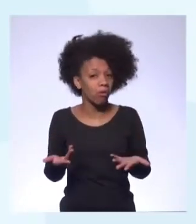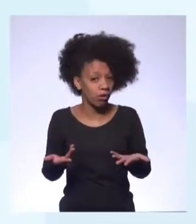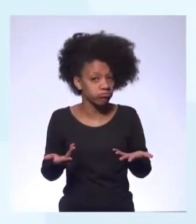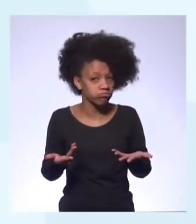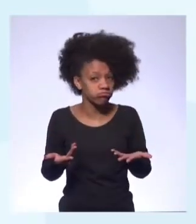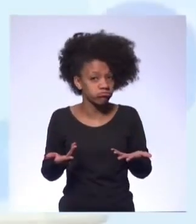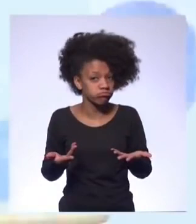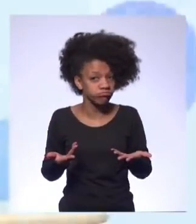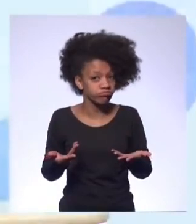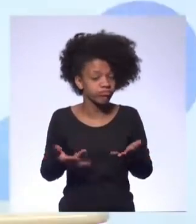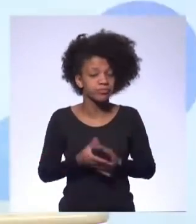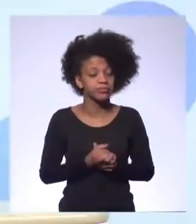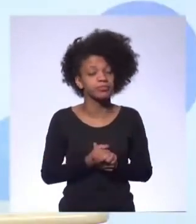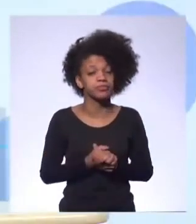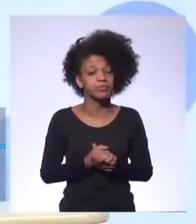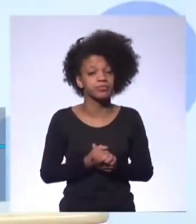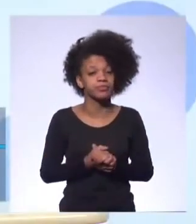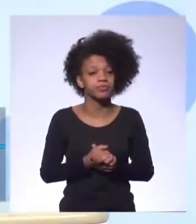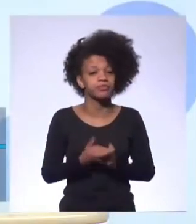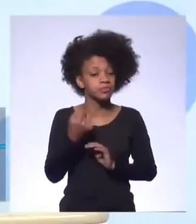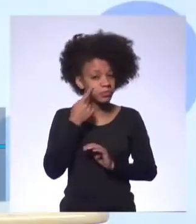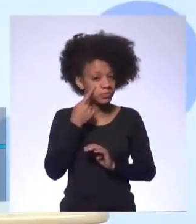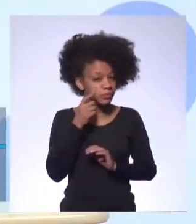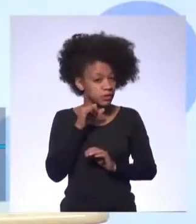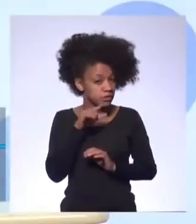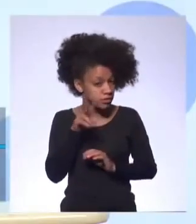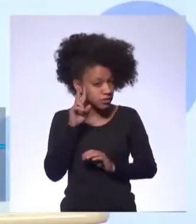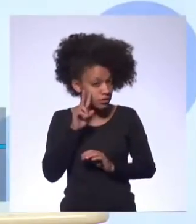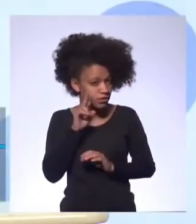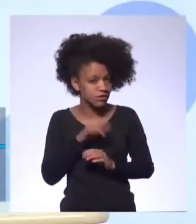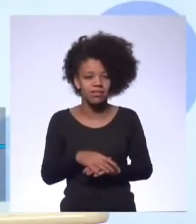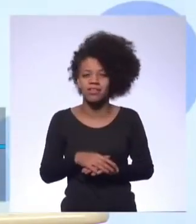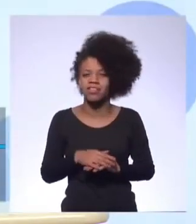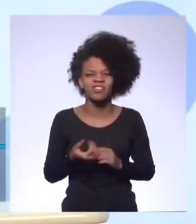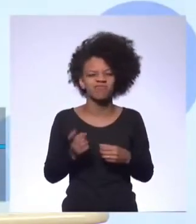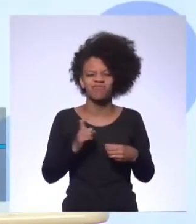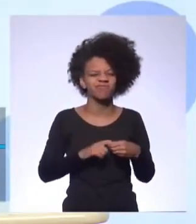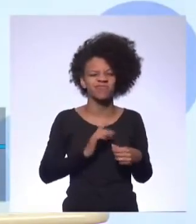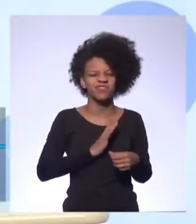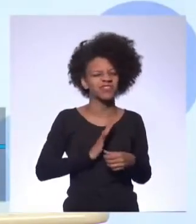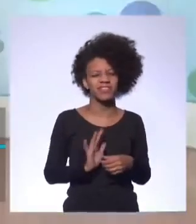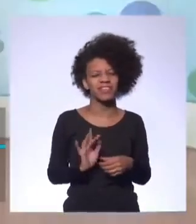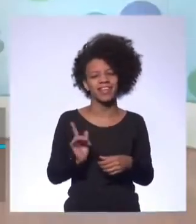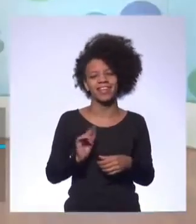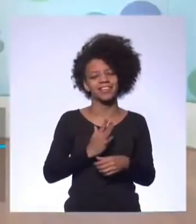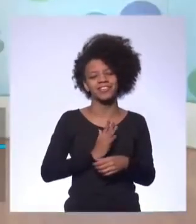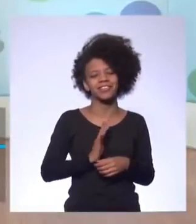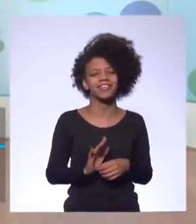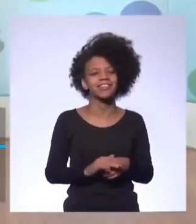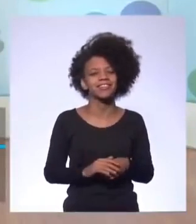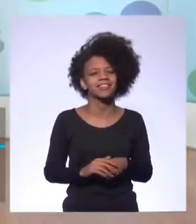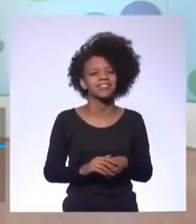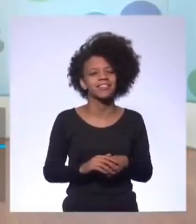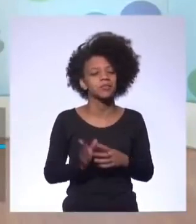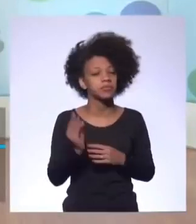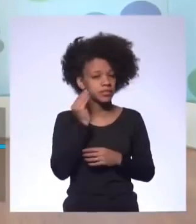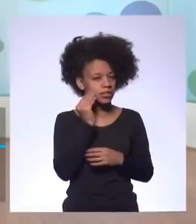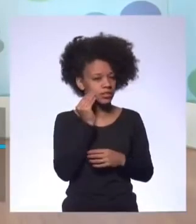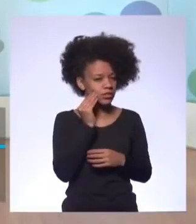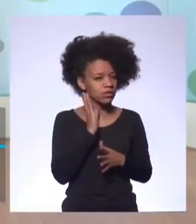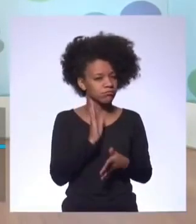alunos? Vamos ver se vocês lembram. Eu não queria voltar lá agora. Depois não eu volto. Não quer voltar, não? Vamos tentar